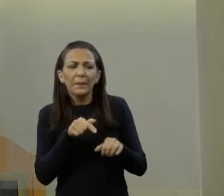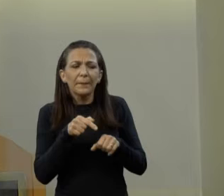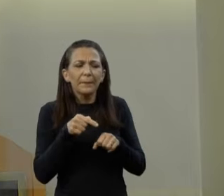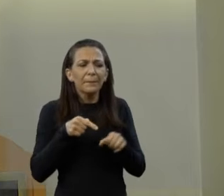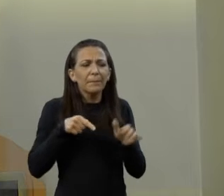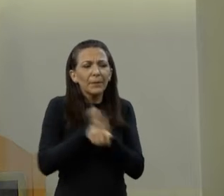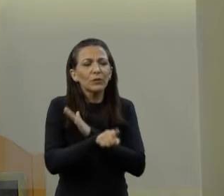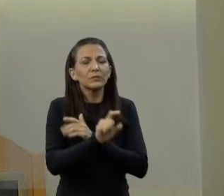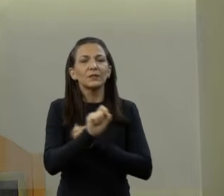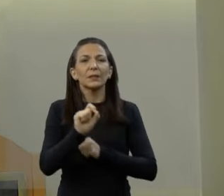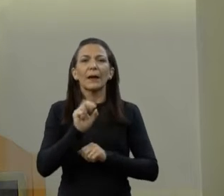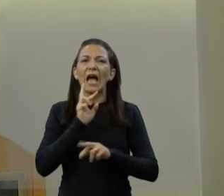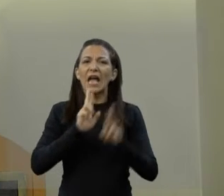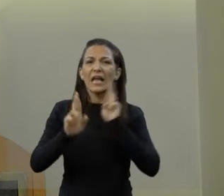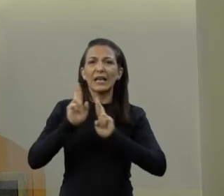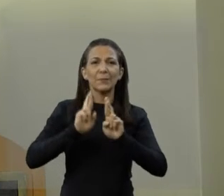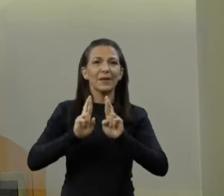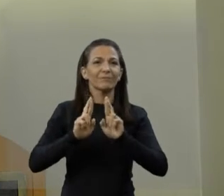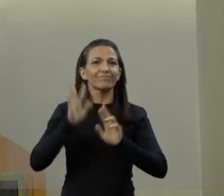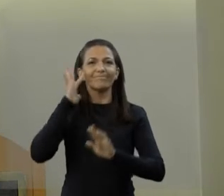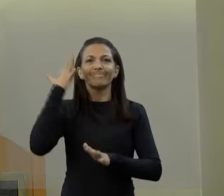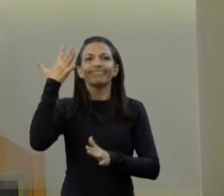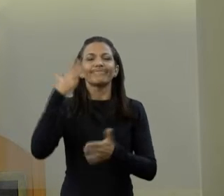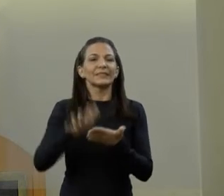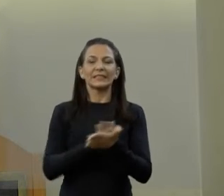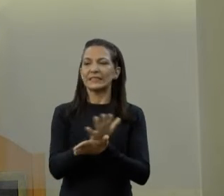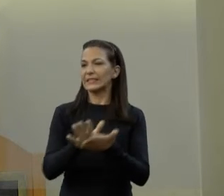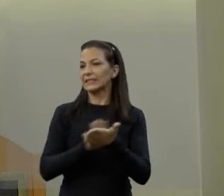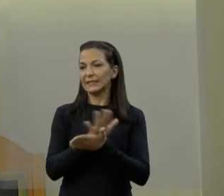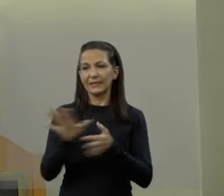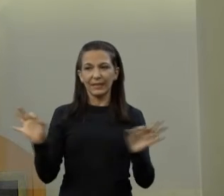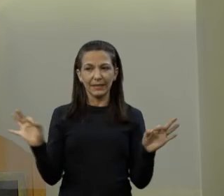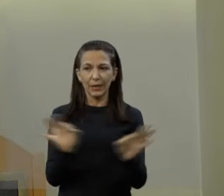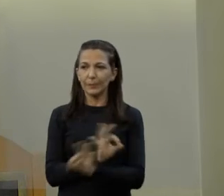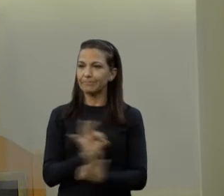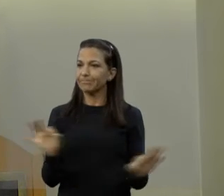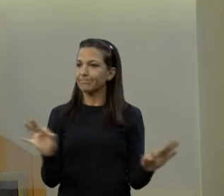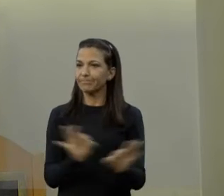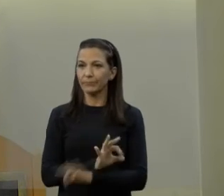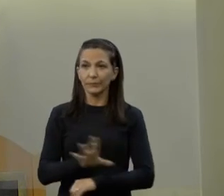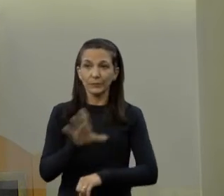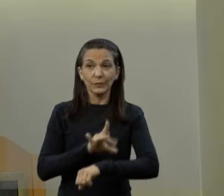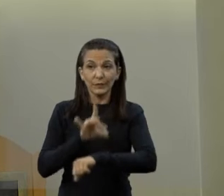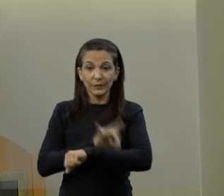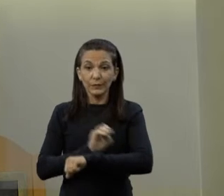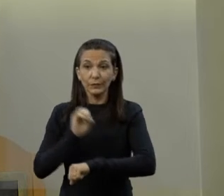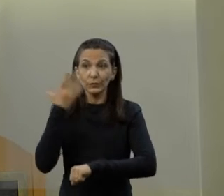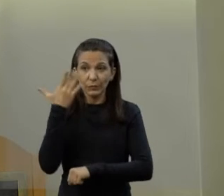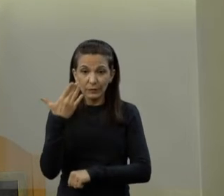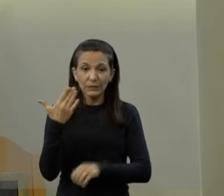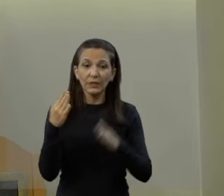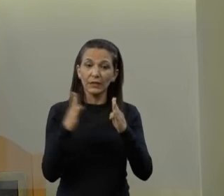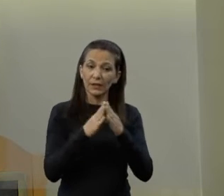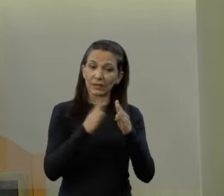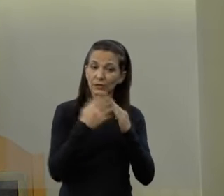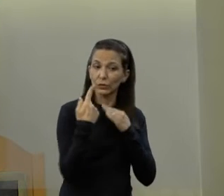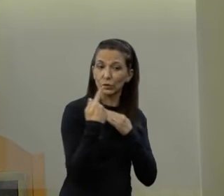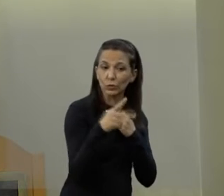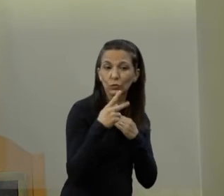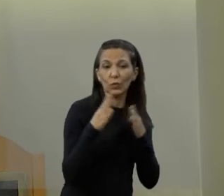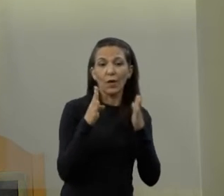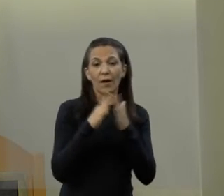é mas só ficar reclamando não vai resolver e a dengue acontece na sua casa